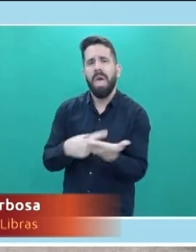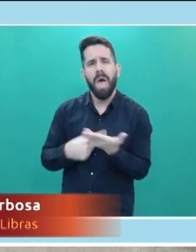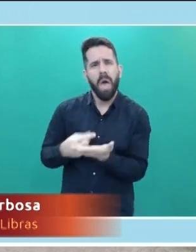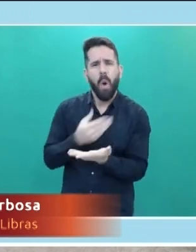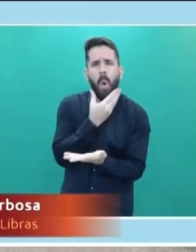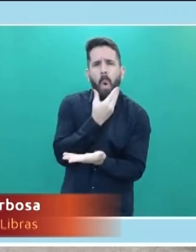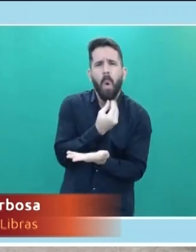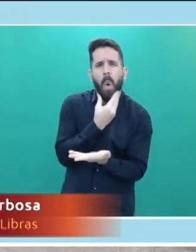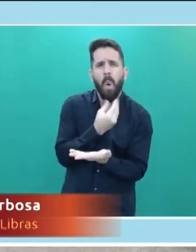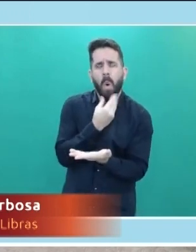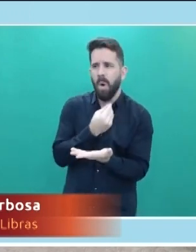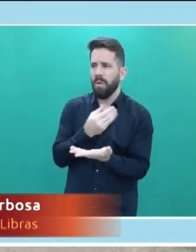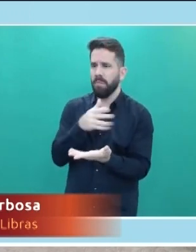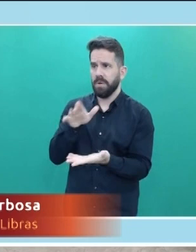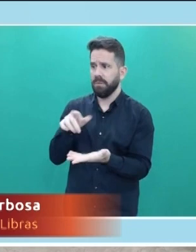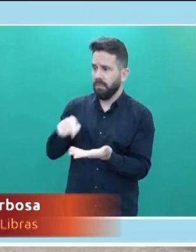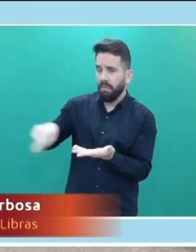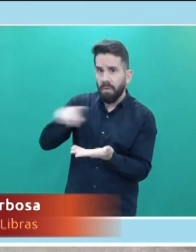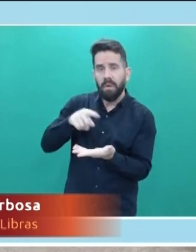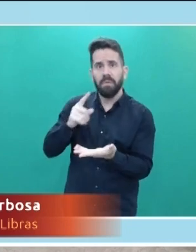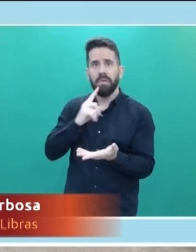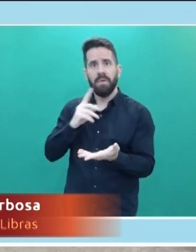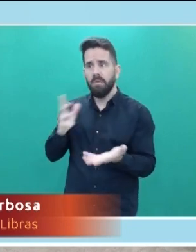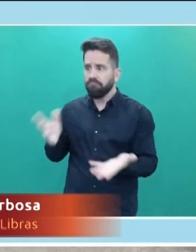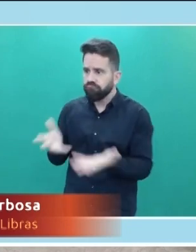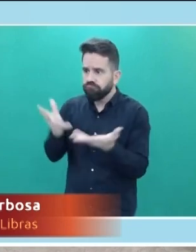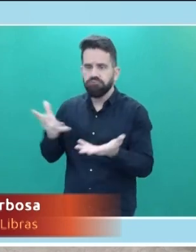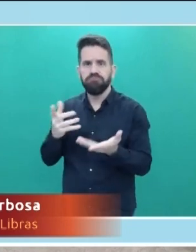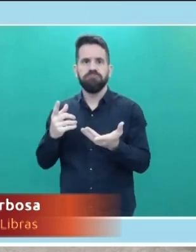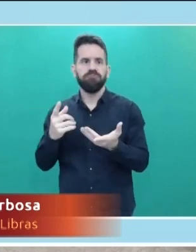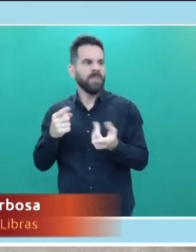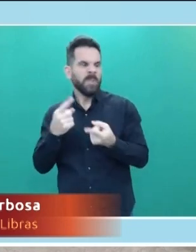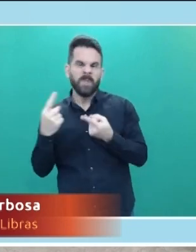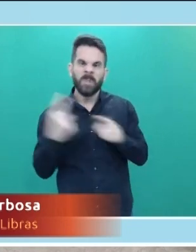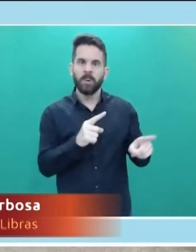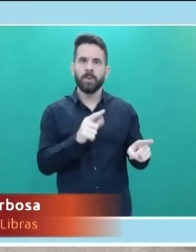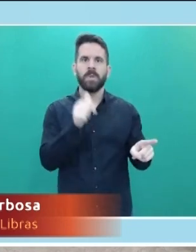é violenta, né, tem uma aversão ao feminino, à mulher.